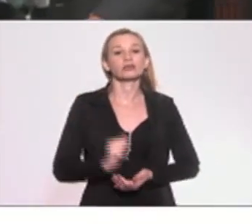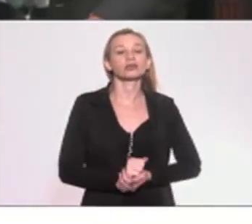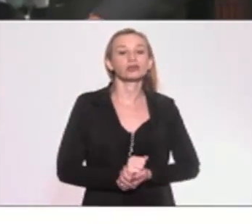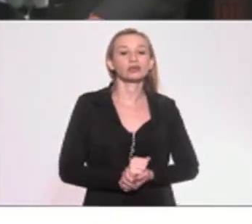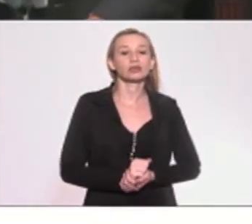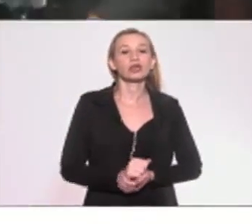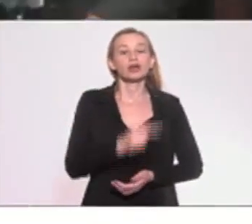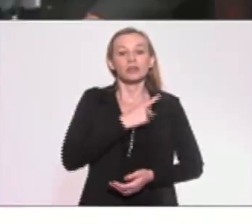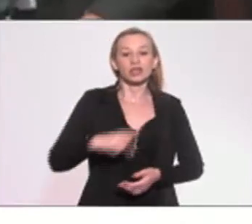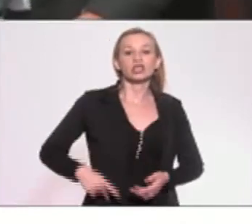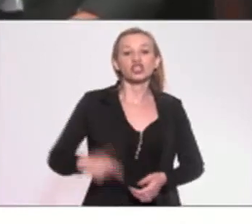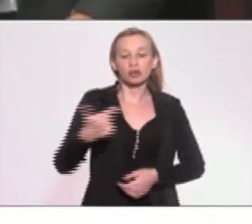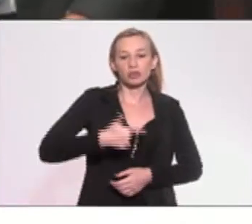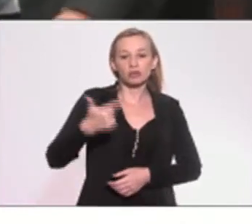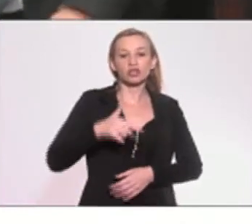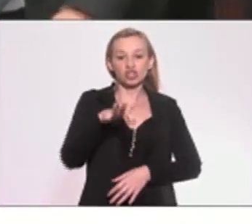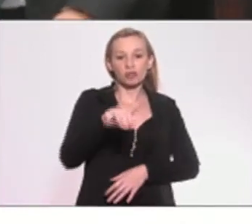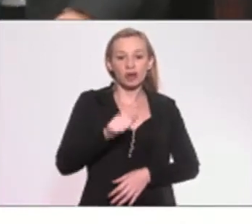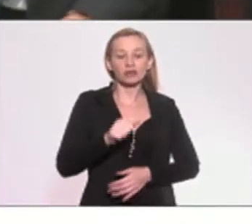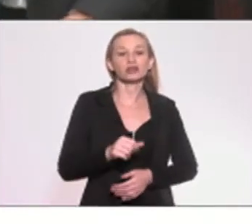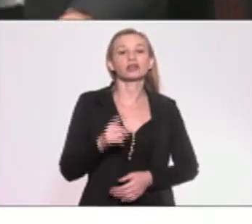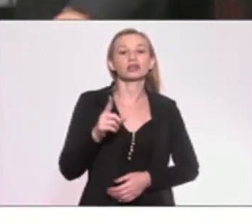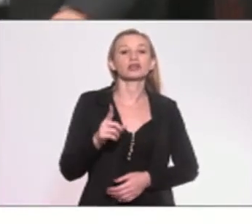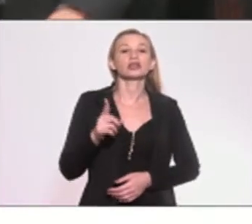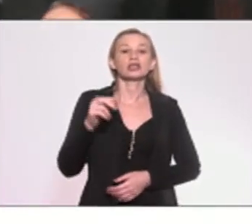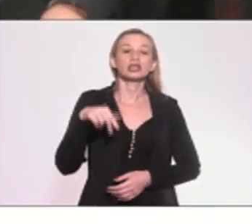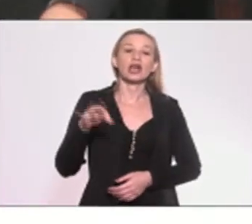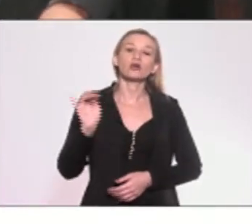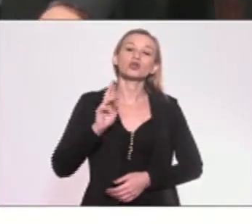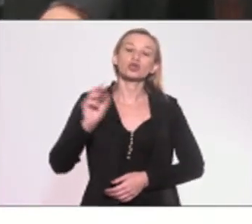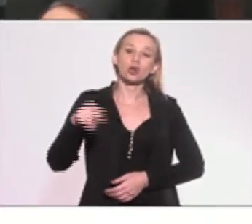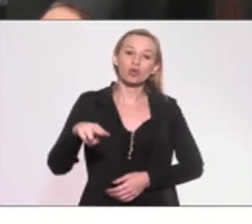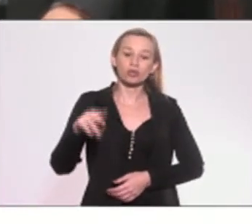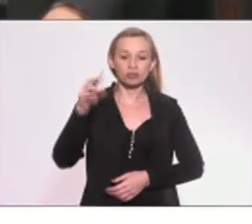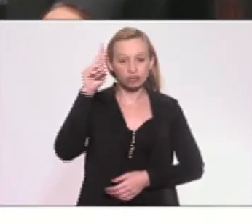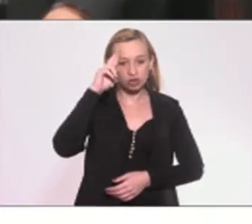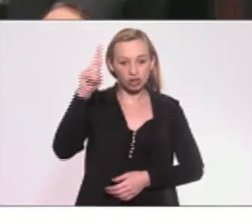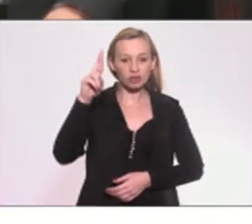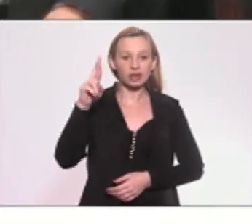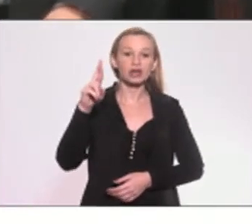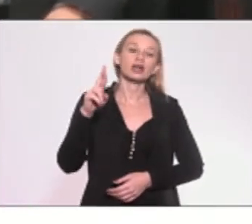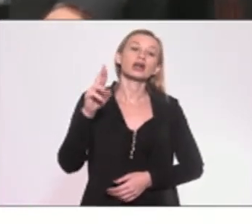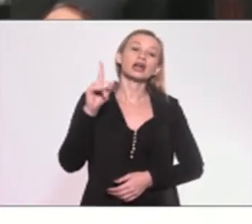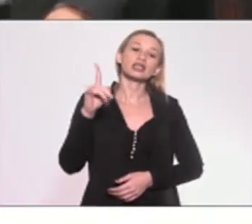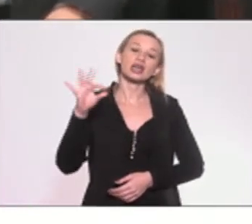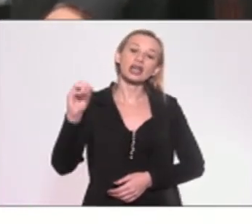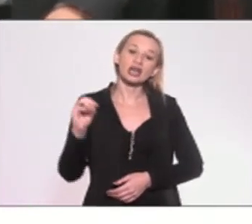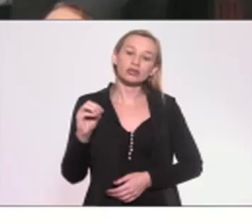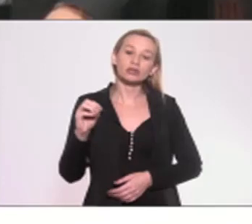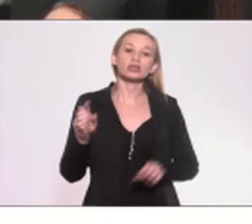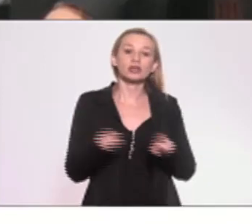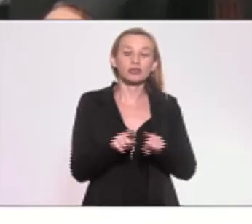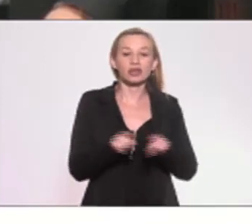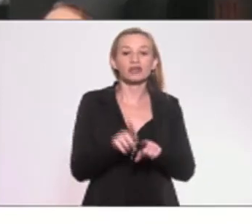O presidente irá proceder à segunda chamada. Deputado Capitão Nelson, deputado Carlos Caiada, deputado Fábio